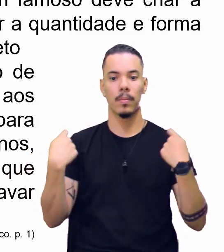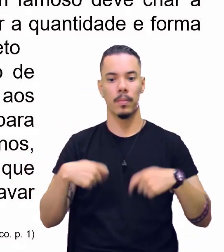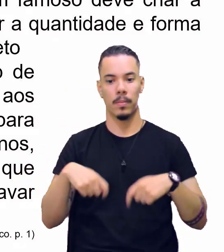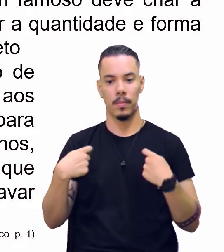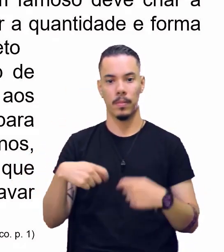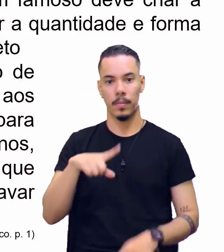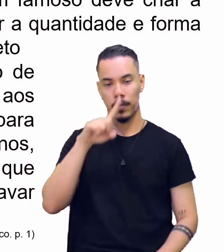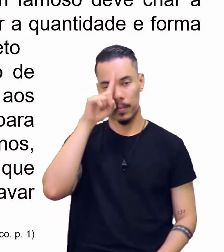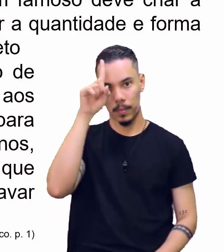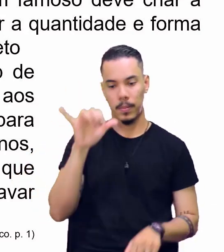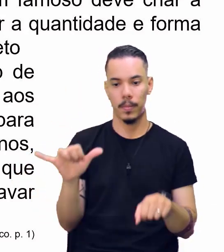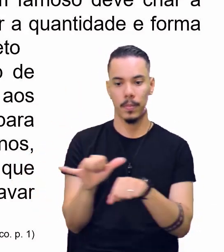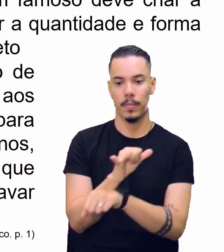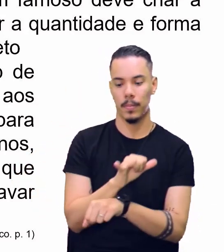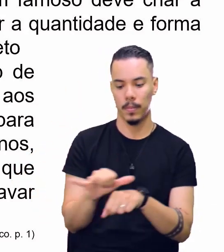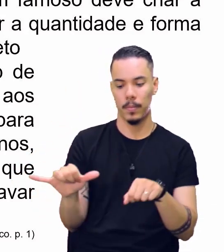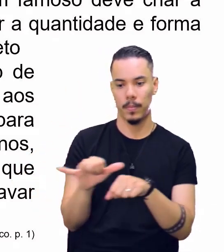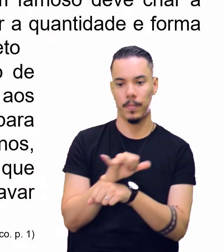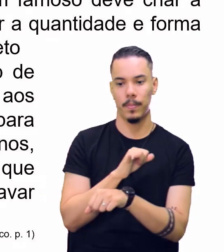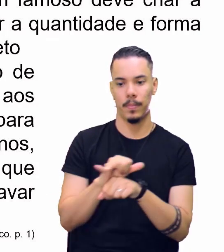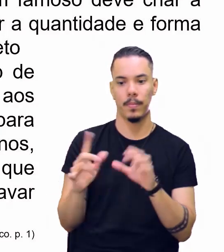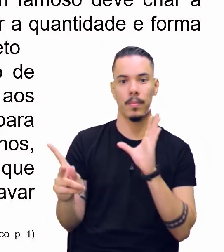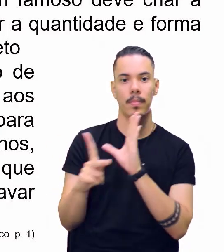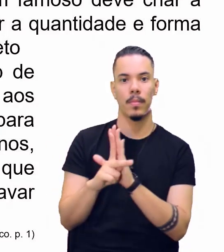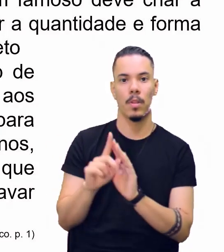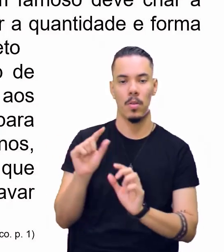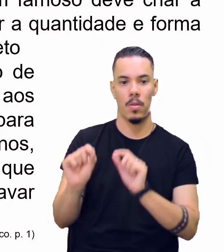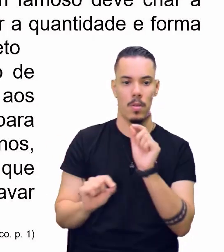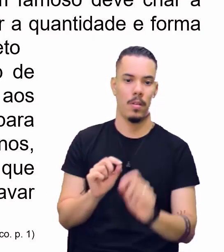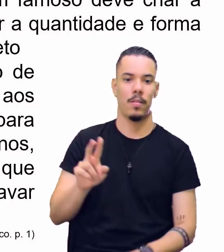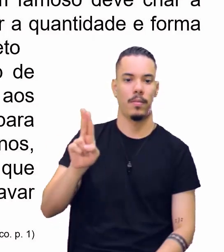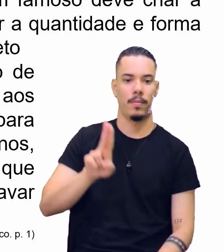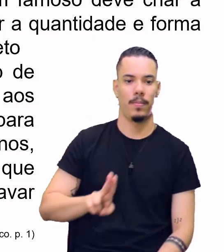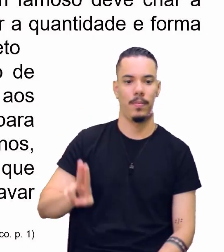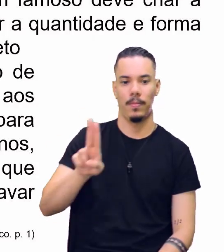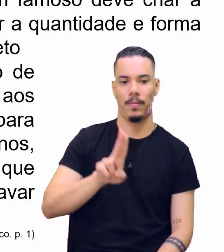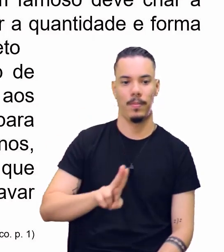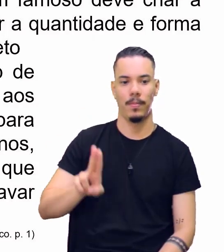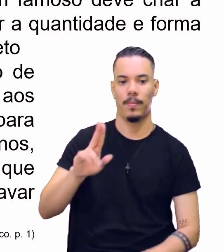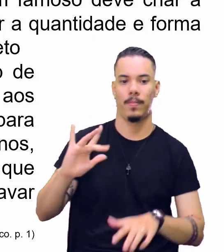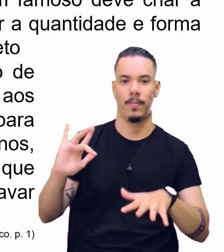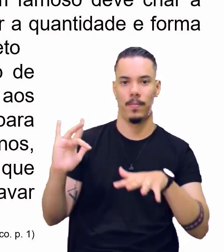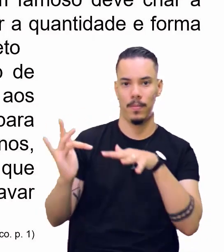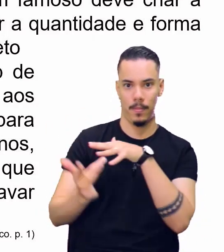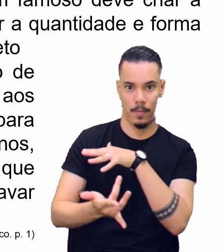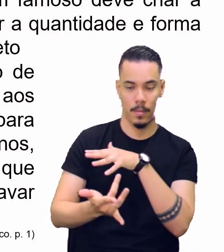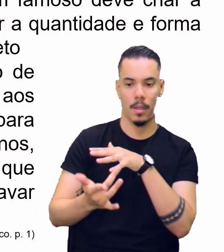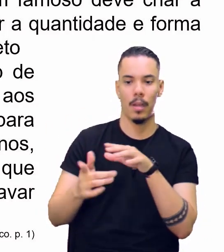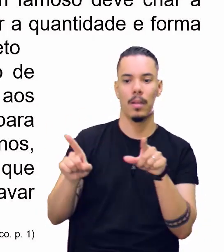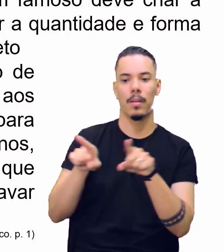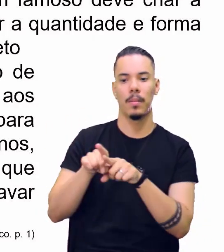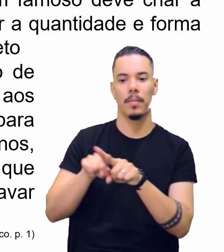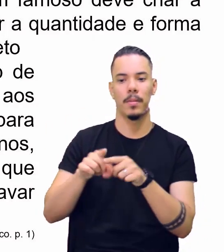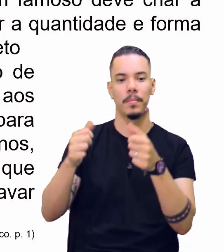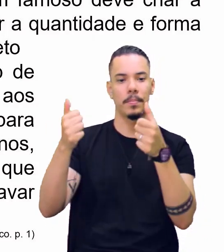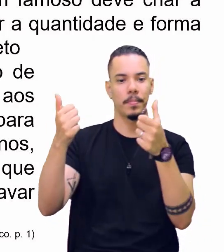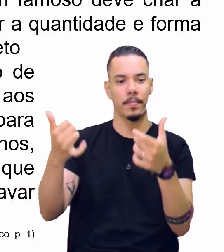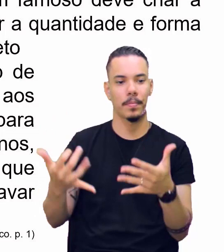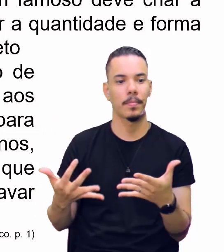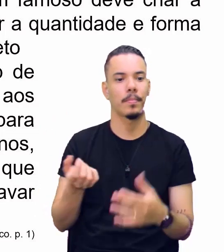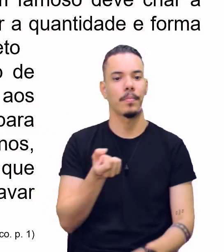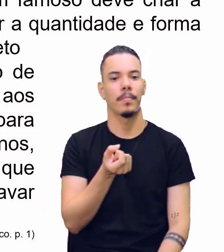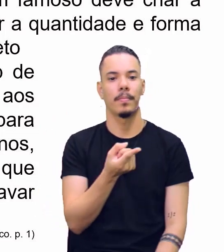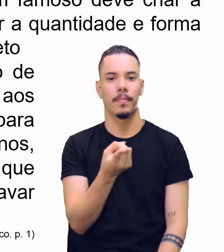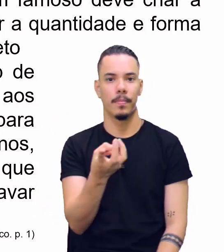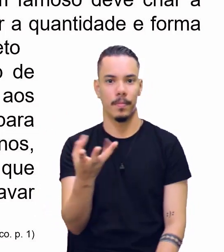a forma estratégica de utilização das redes sociais e definir a